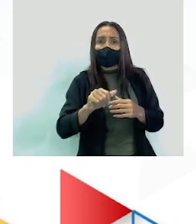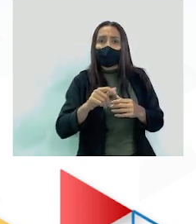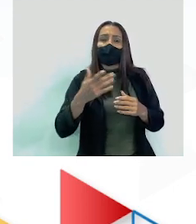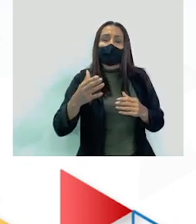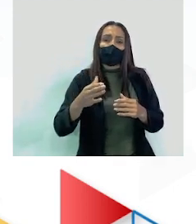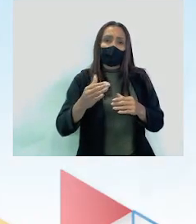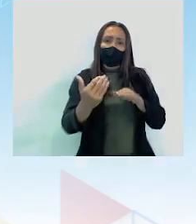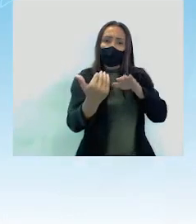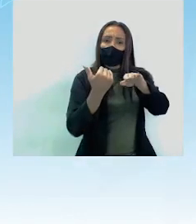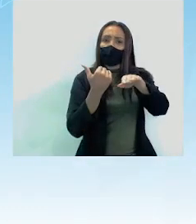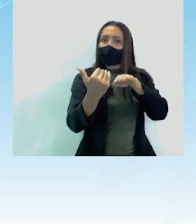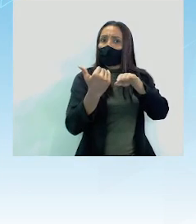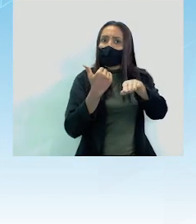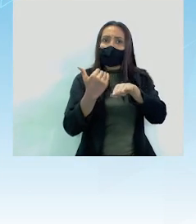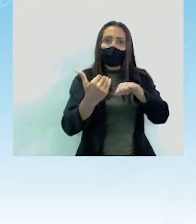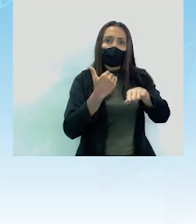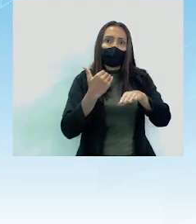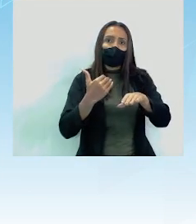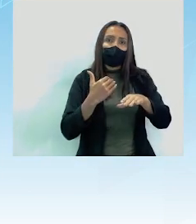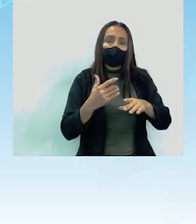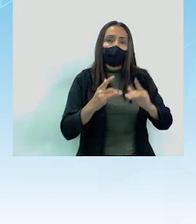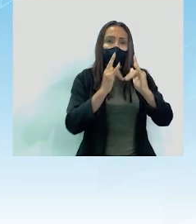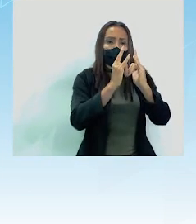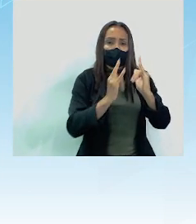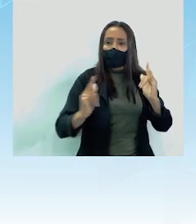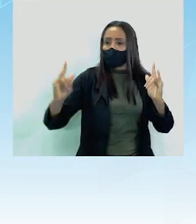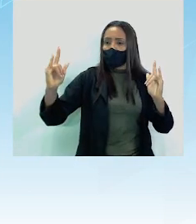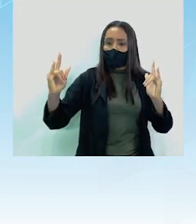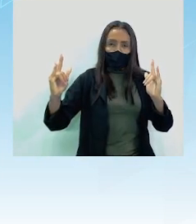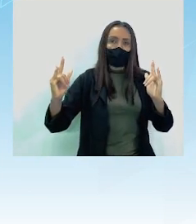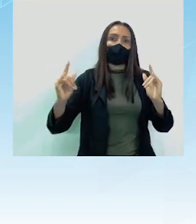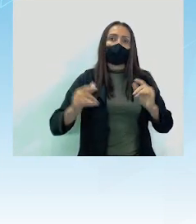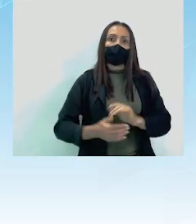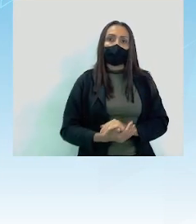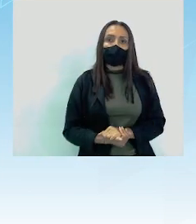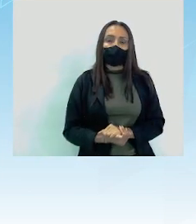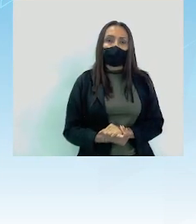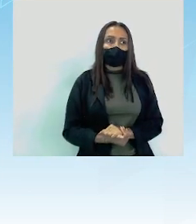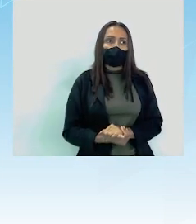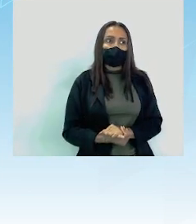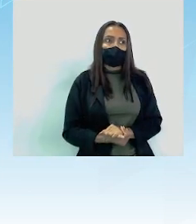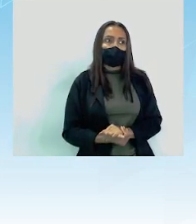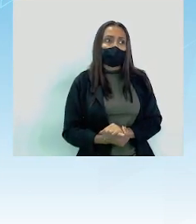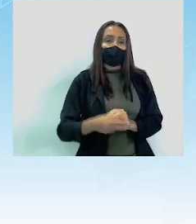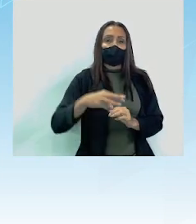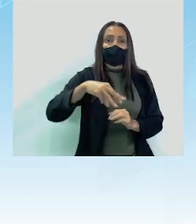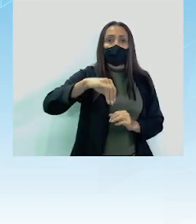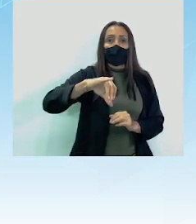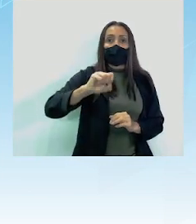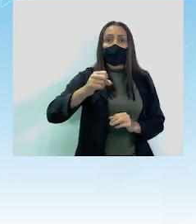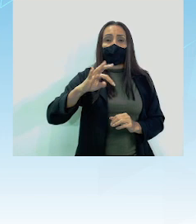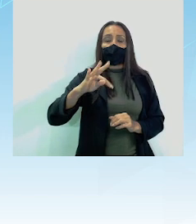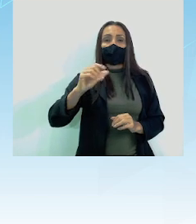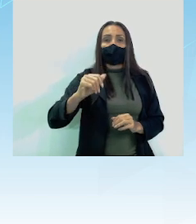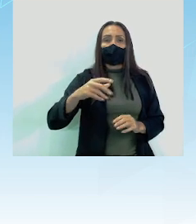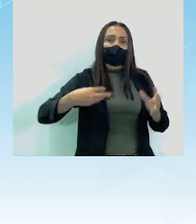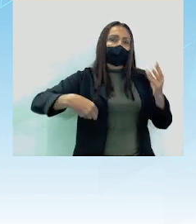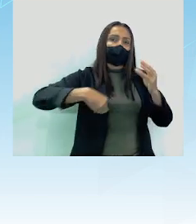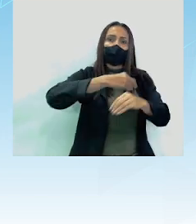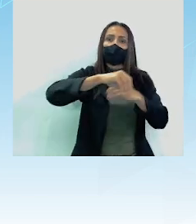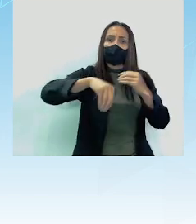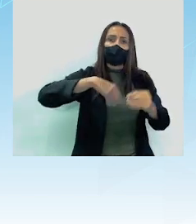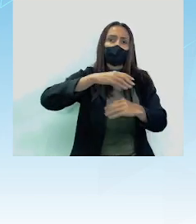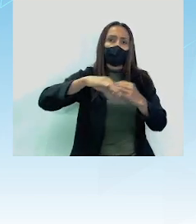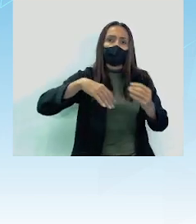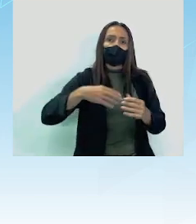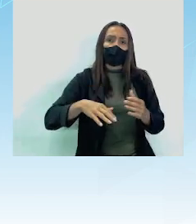estrada importante, etc., uma ponte. Então é uma trilha de travessia que você faz. E a mista aí mistura tudo, né? Você pode passar pelo mesmo ponto,